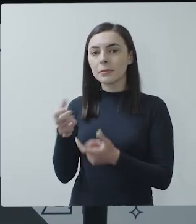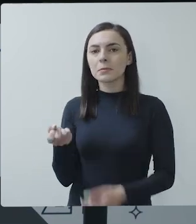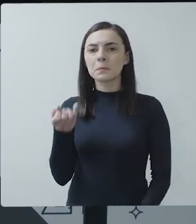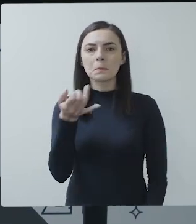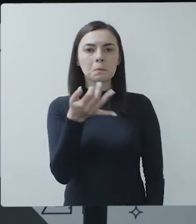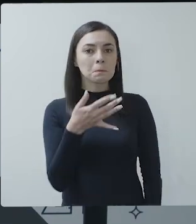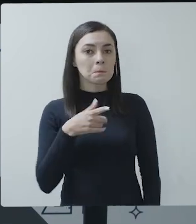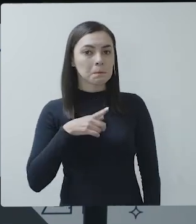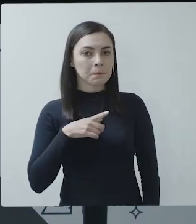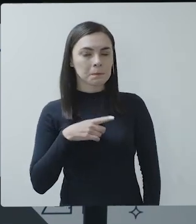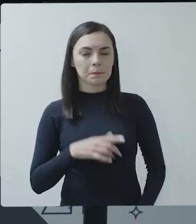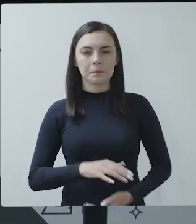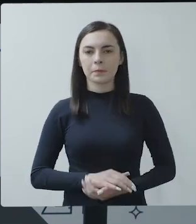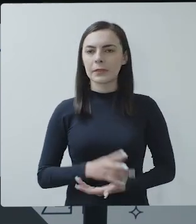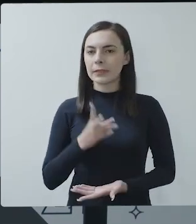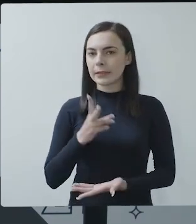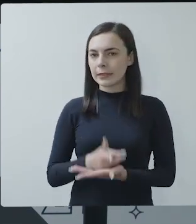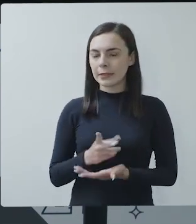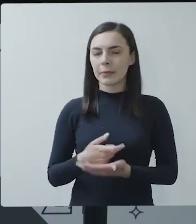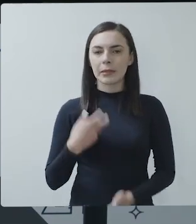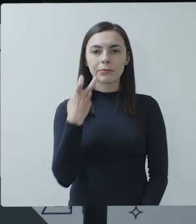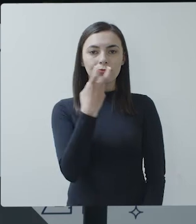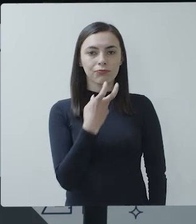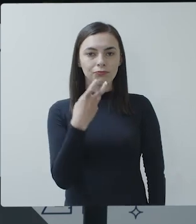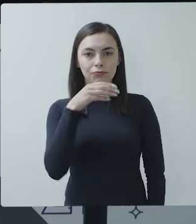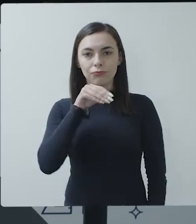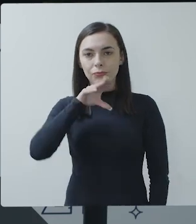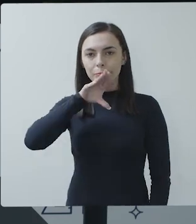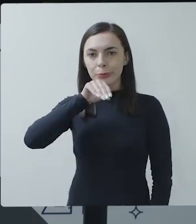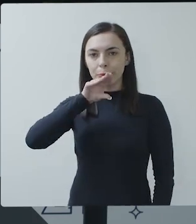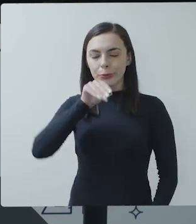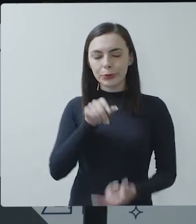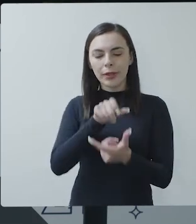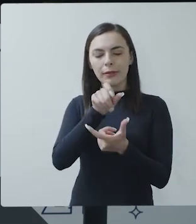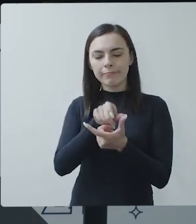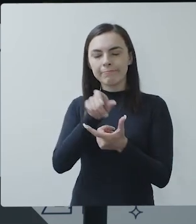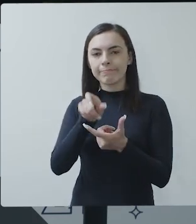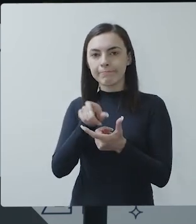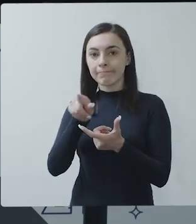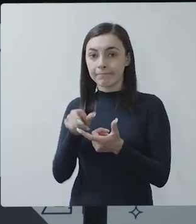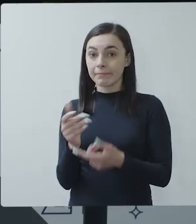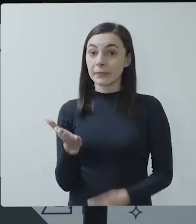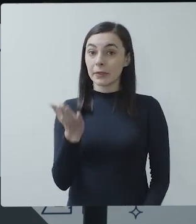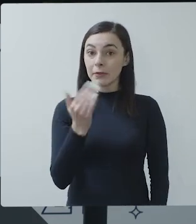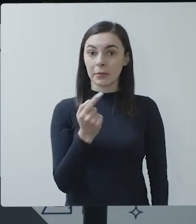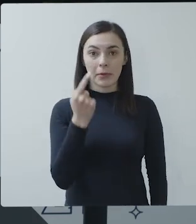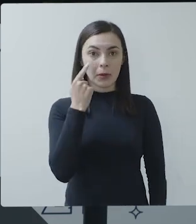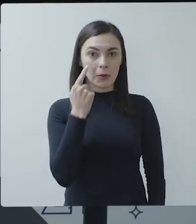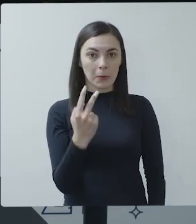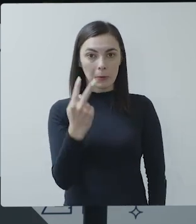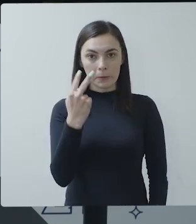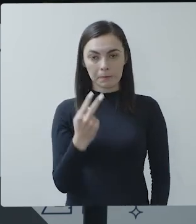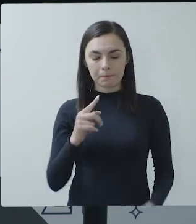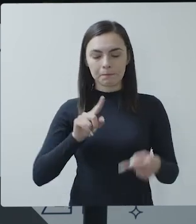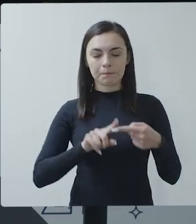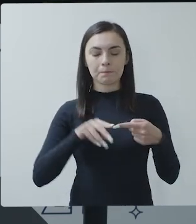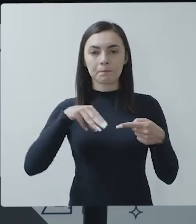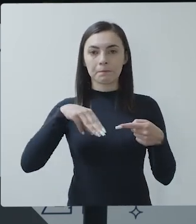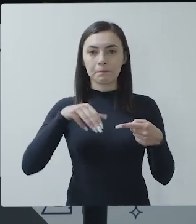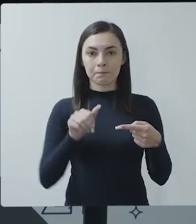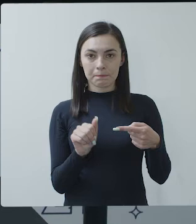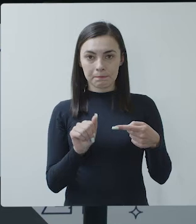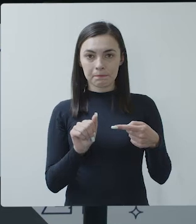tem a palavra Mafalda? Toda vez que eu abrir a boca, vai ser uma sílaba. Então vamos lá com a professora, olhando para